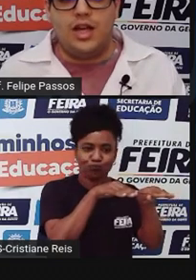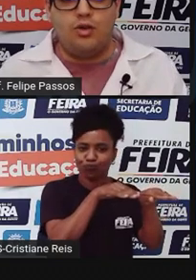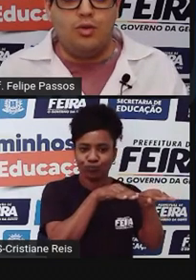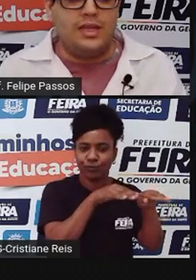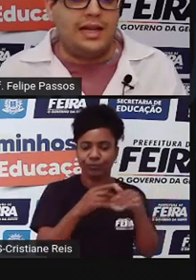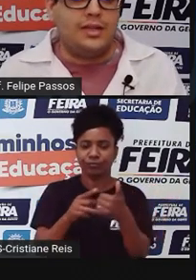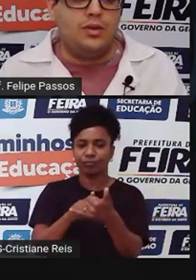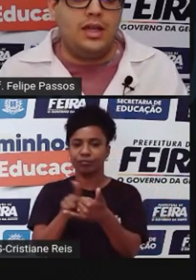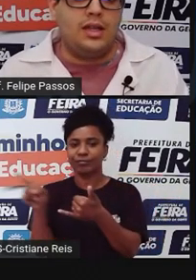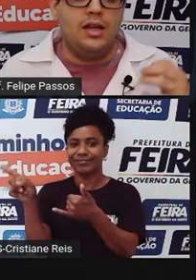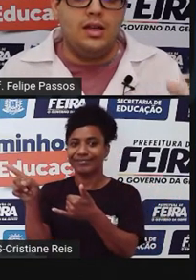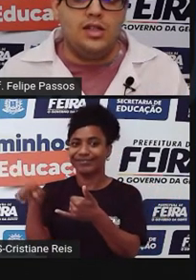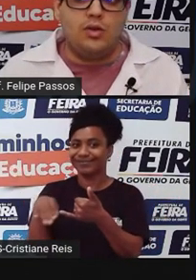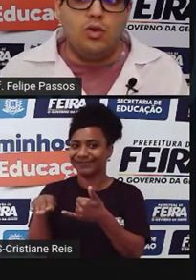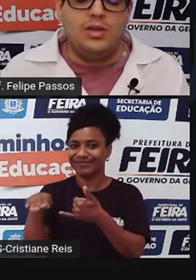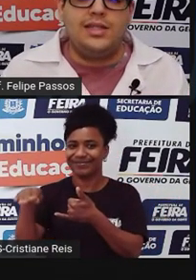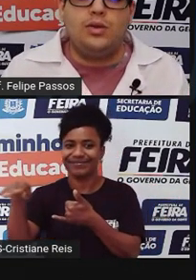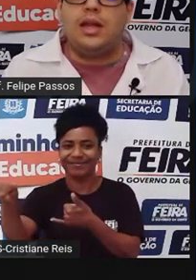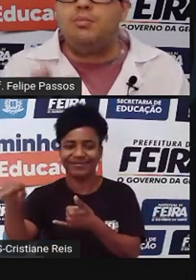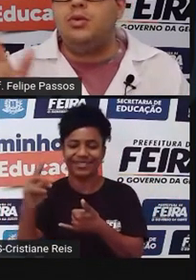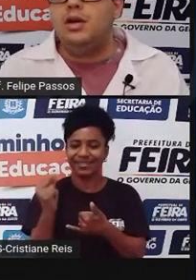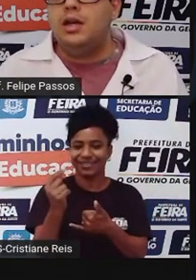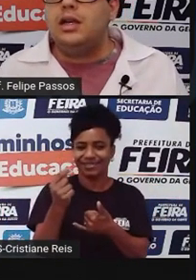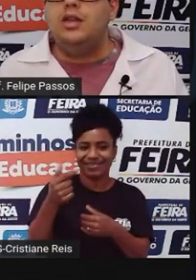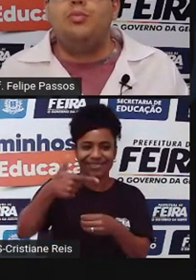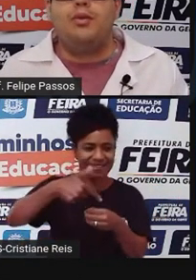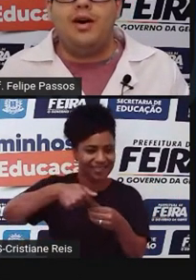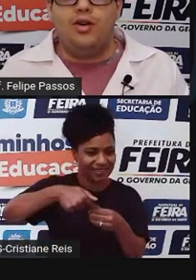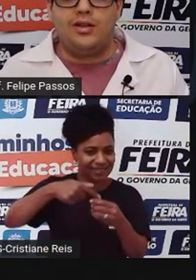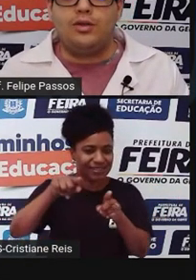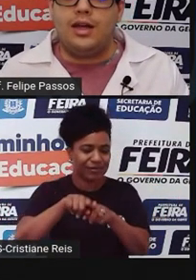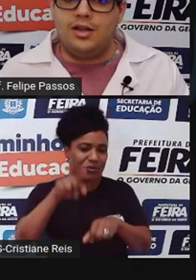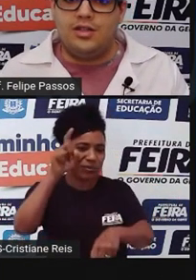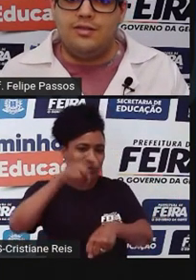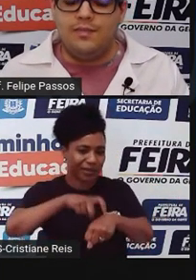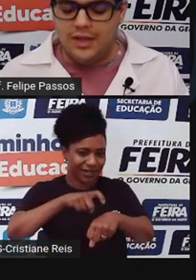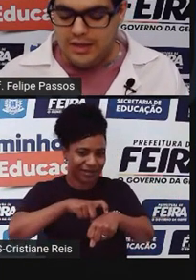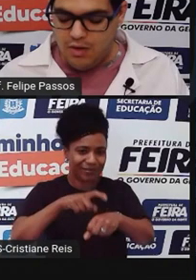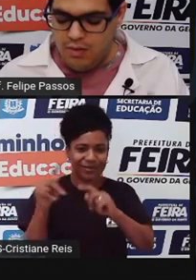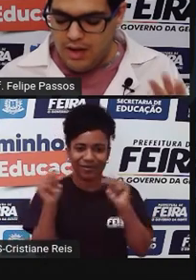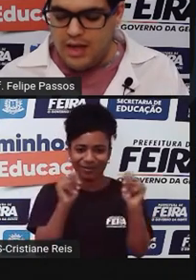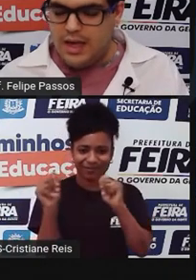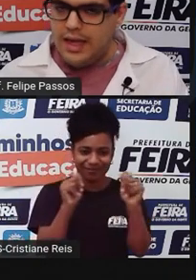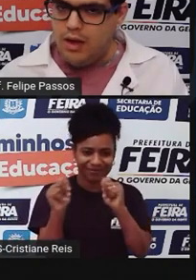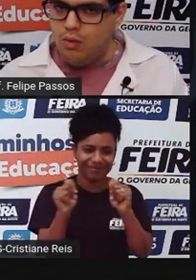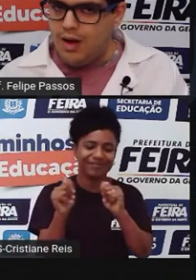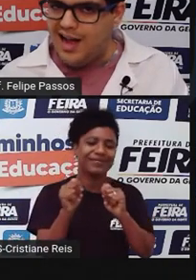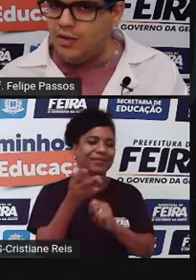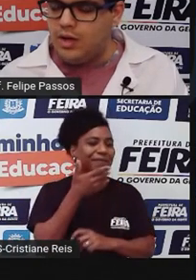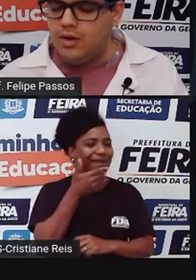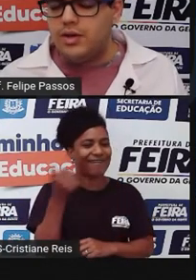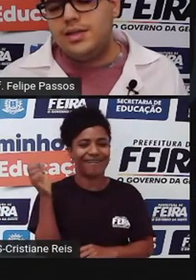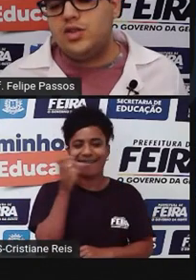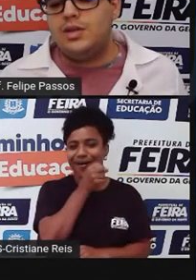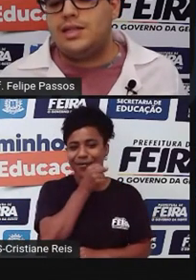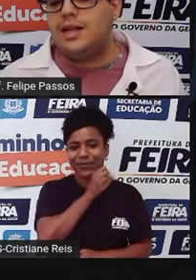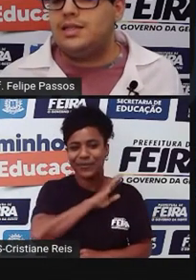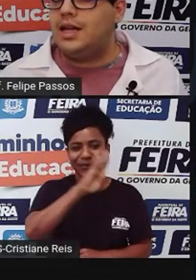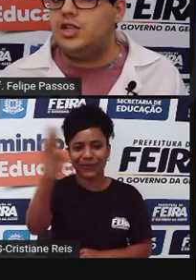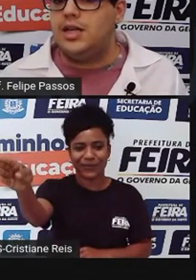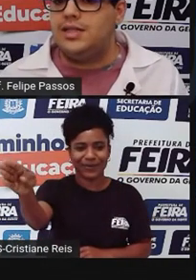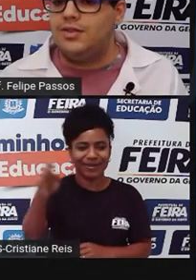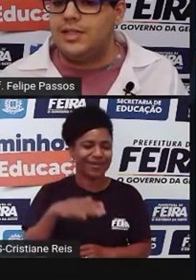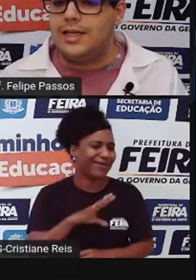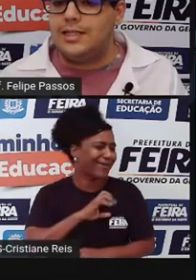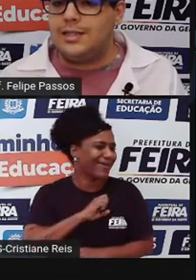Avenida Então você já economiza gasolina já economiza seu tempo tô indo para uma rota alternativa então eu adorei conhecer